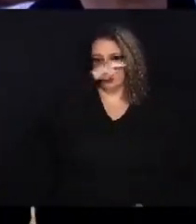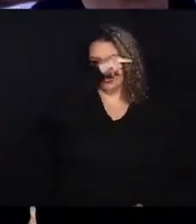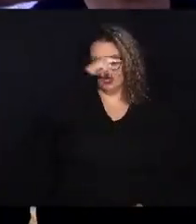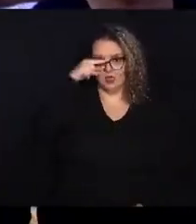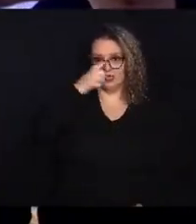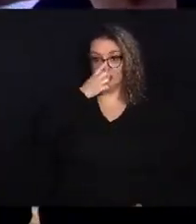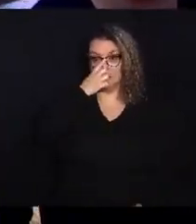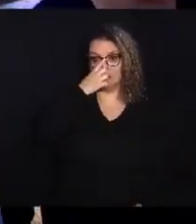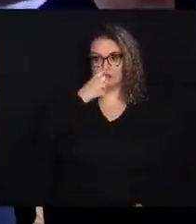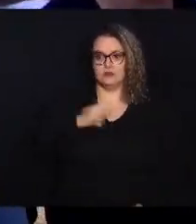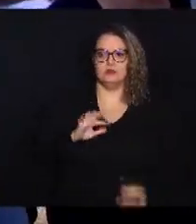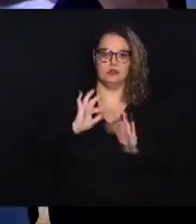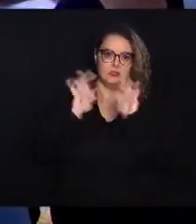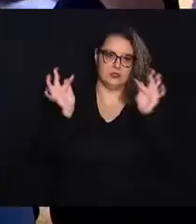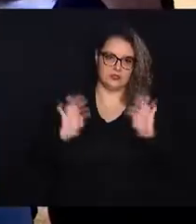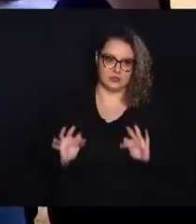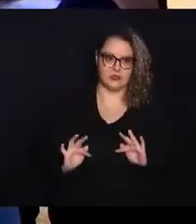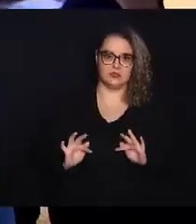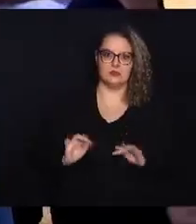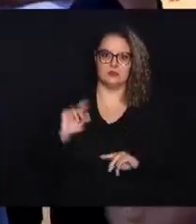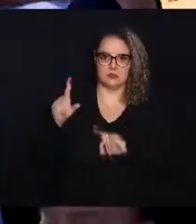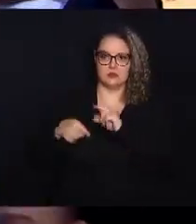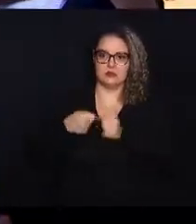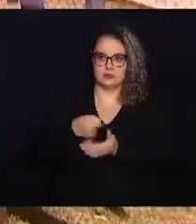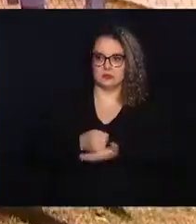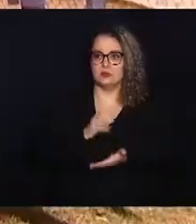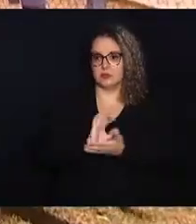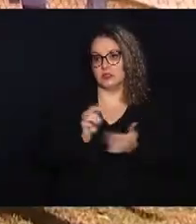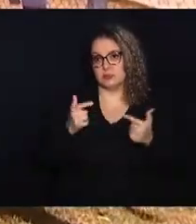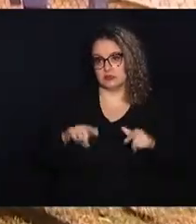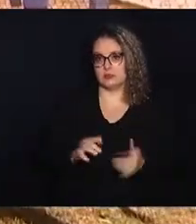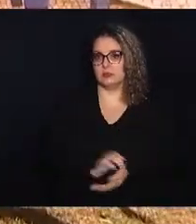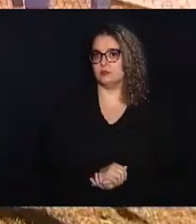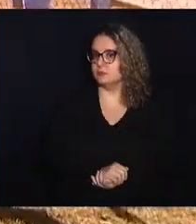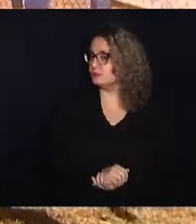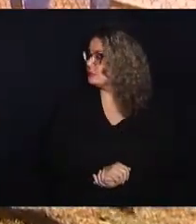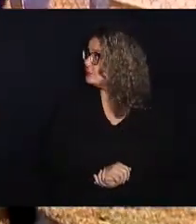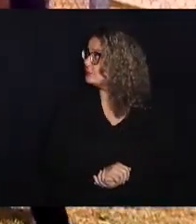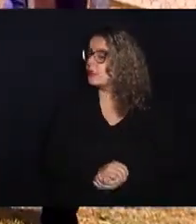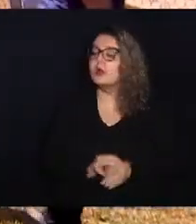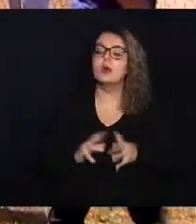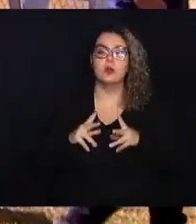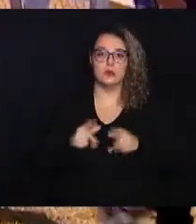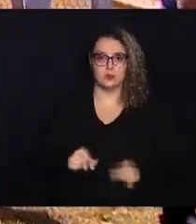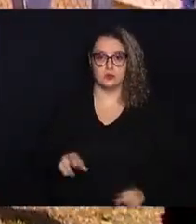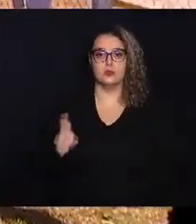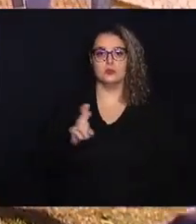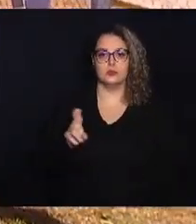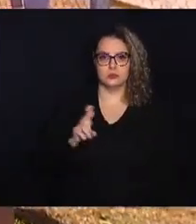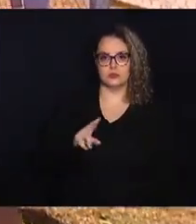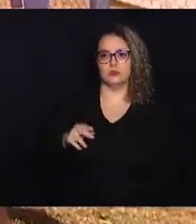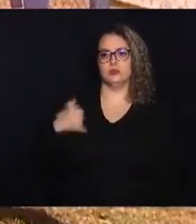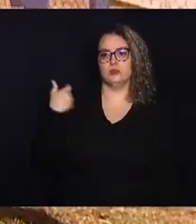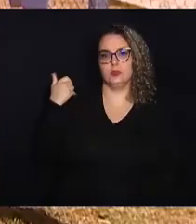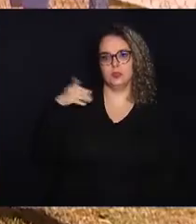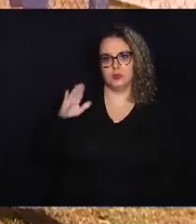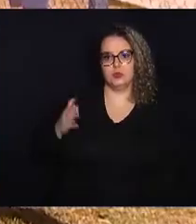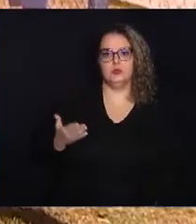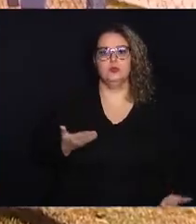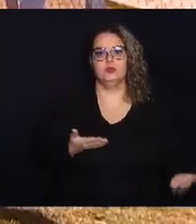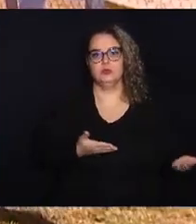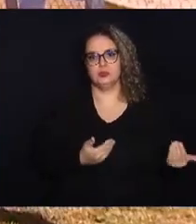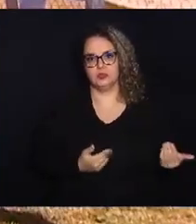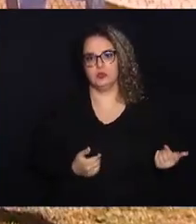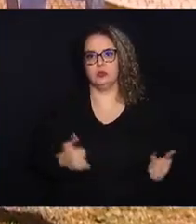Alexandre, que foi muito feliz em destinar a emenda dele aqui para esse local. Todos vão usar. Os adultos, os jovens, os